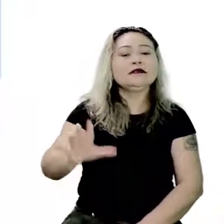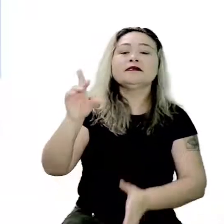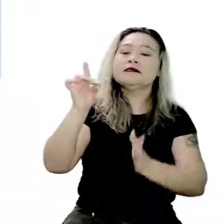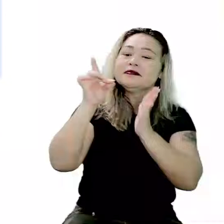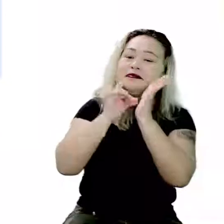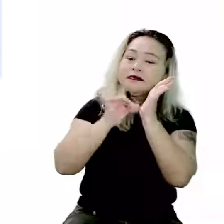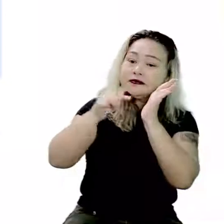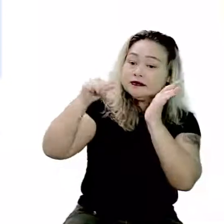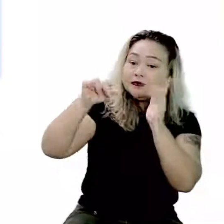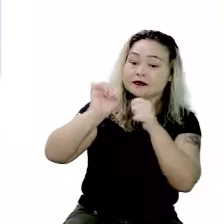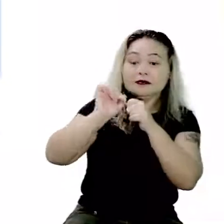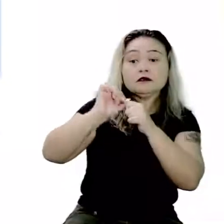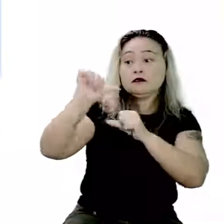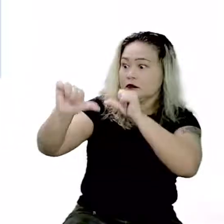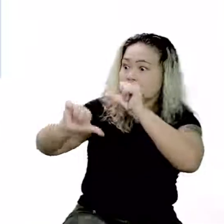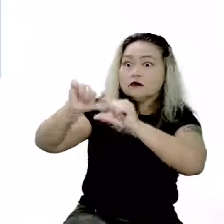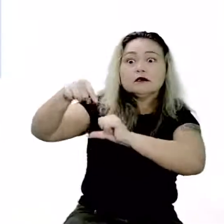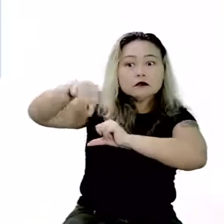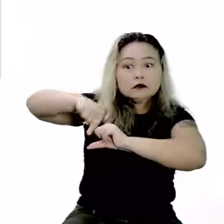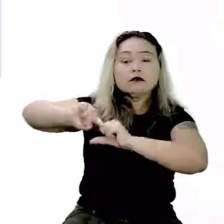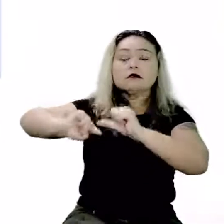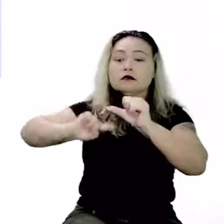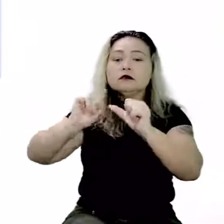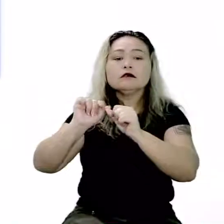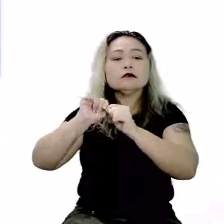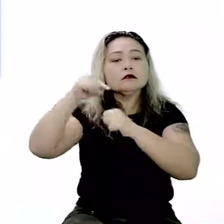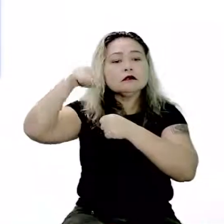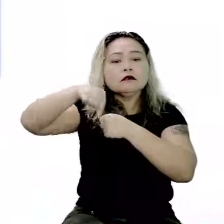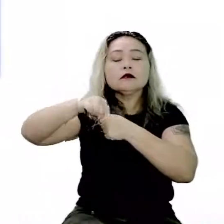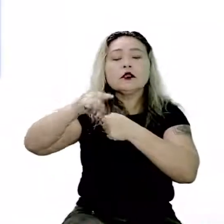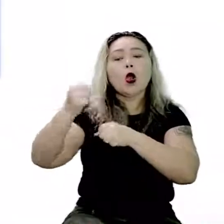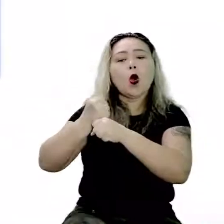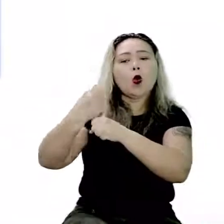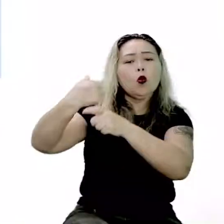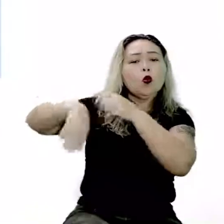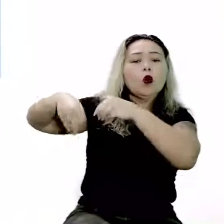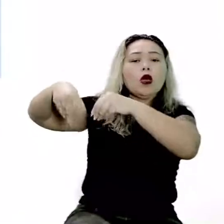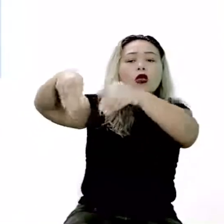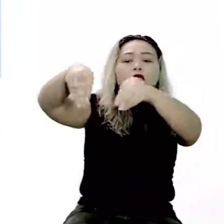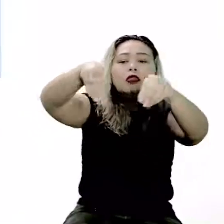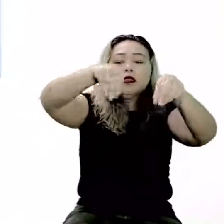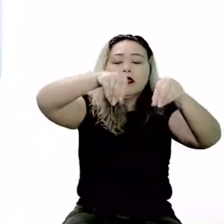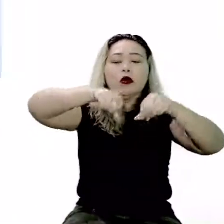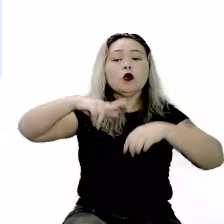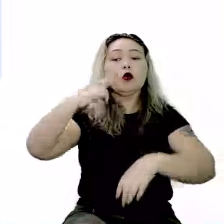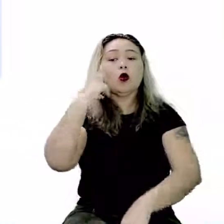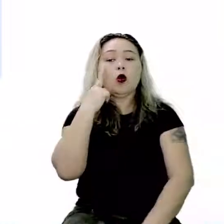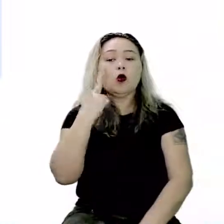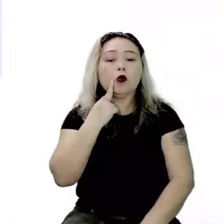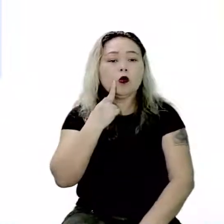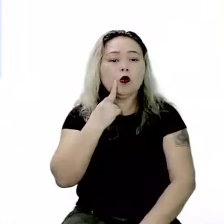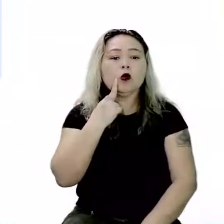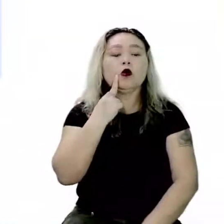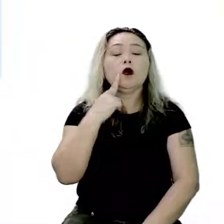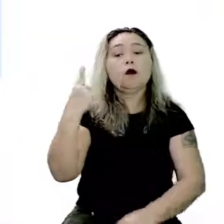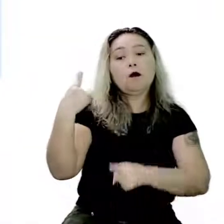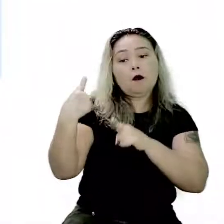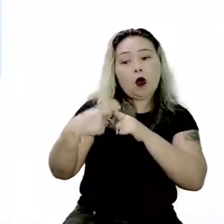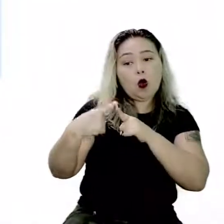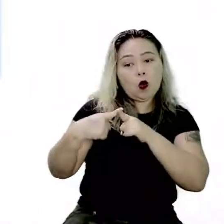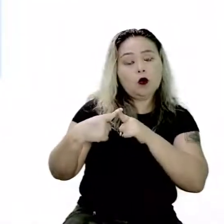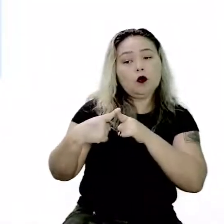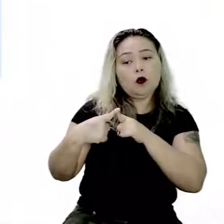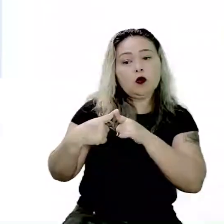de 70, grandes mudanças aconteceram no antigo território, porque aqui está falando território de Rondônia, porque ele